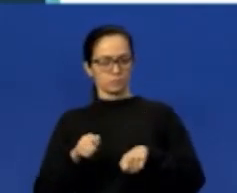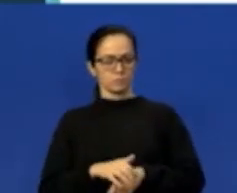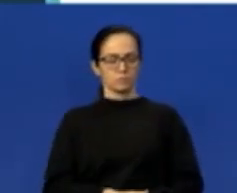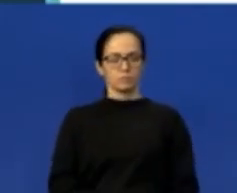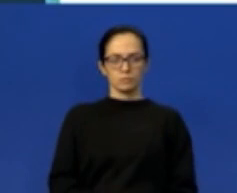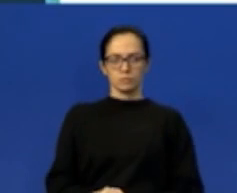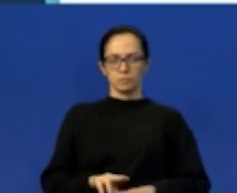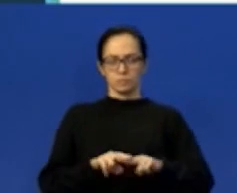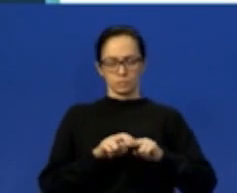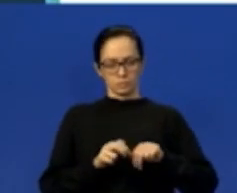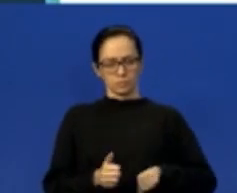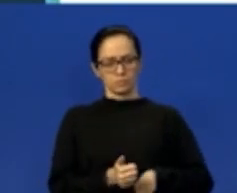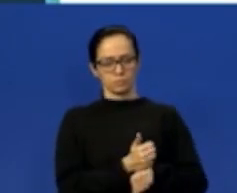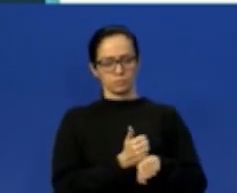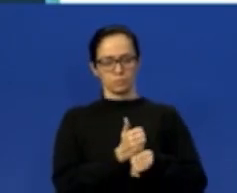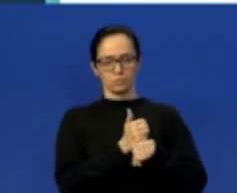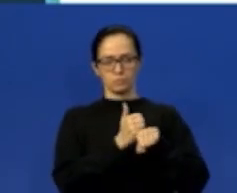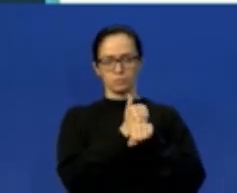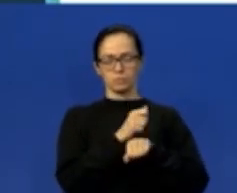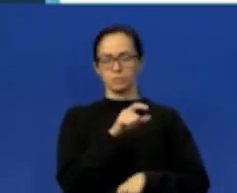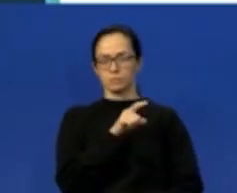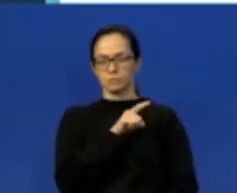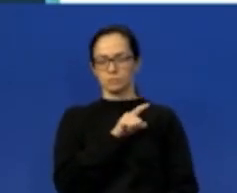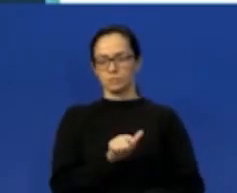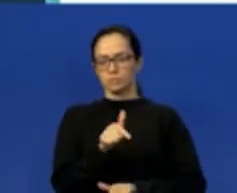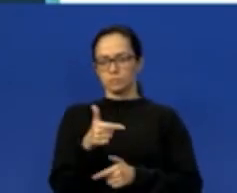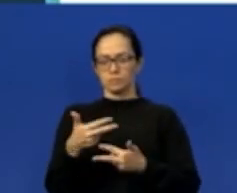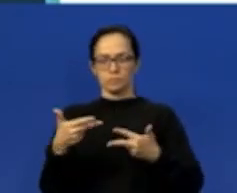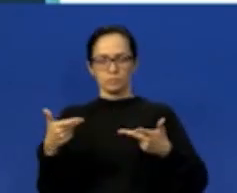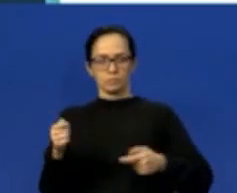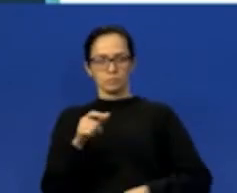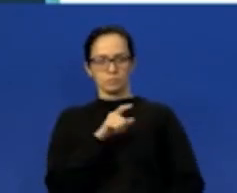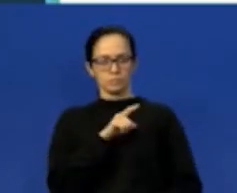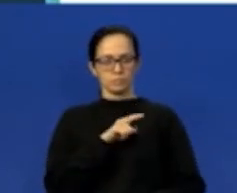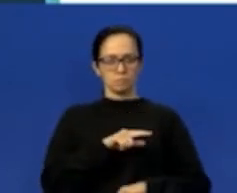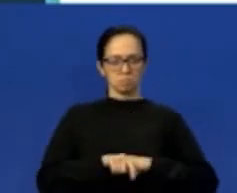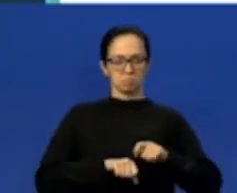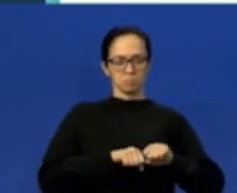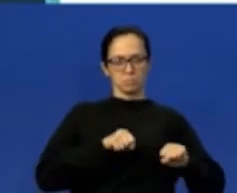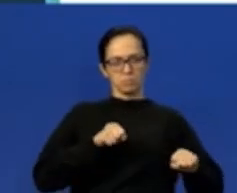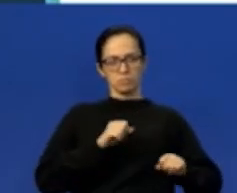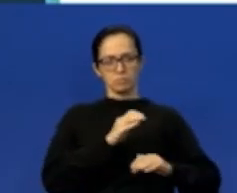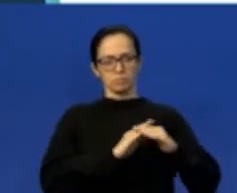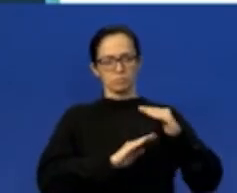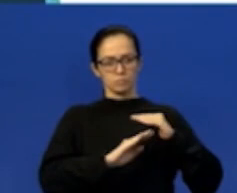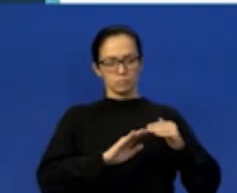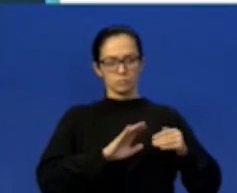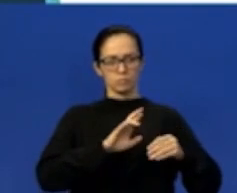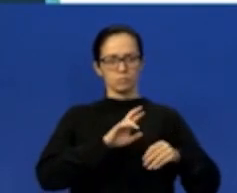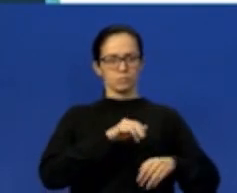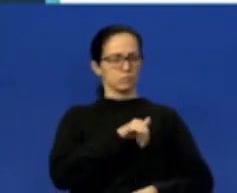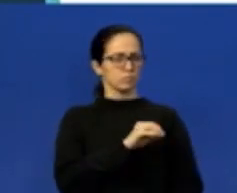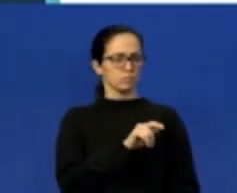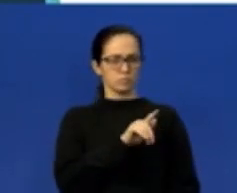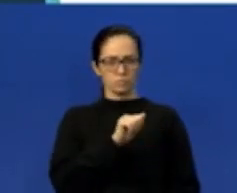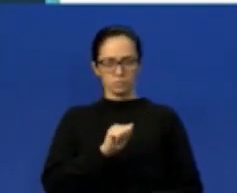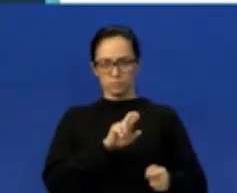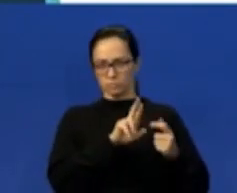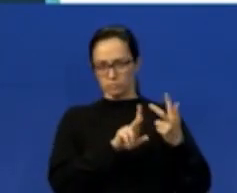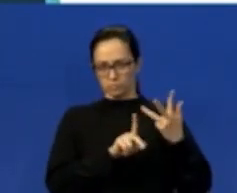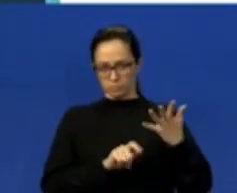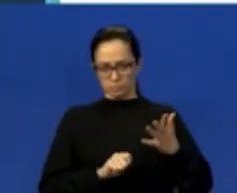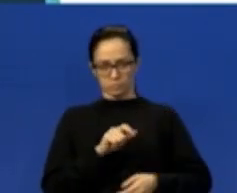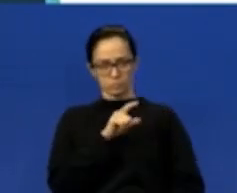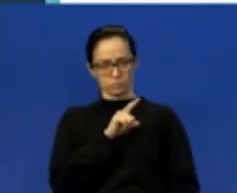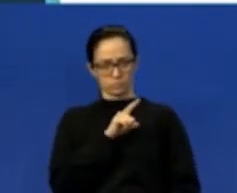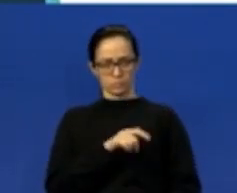específicas trabalham isso daí. As mais populares são judô, karatê, yoga, esgrima, taekwondo, muay thai.